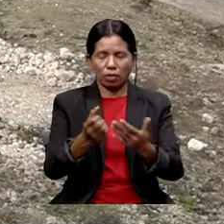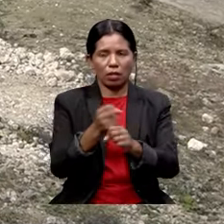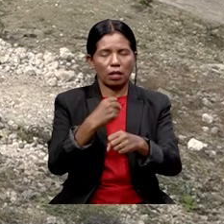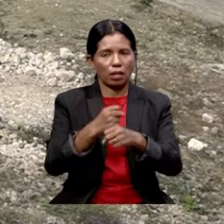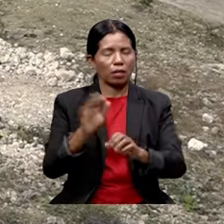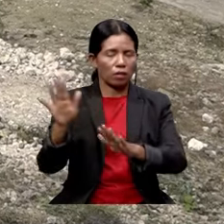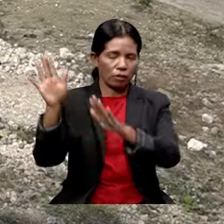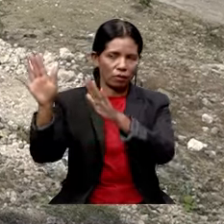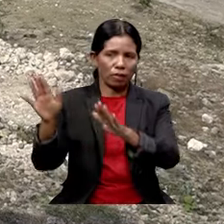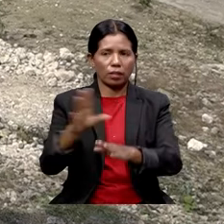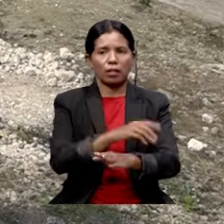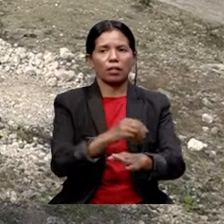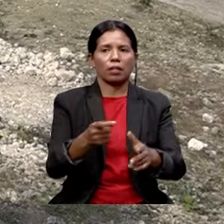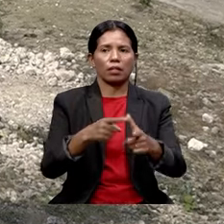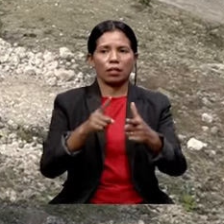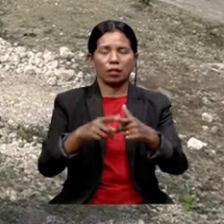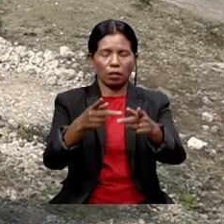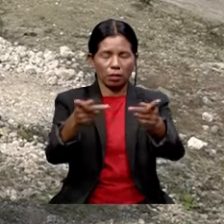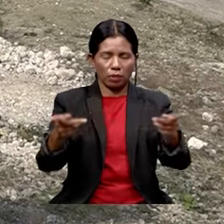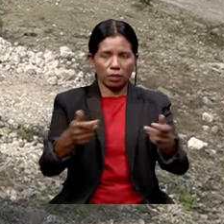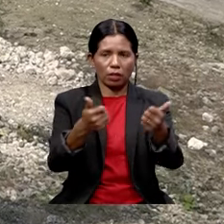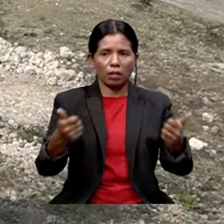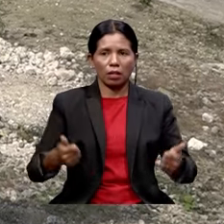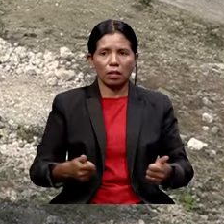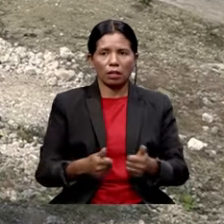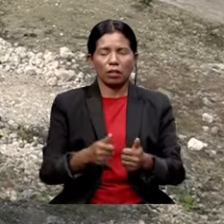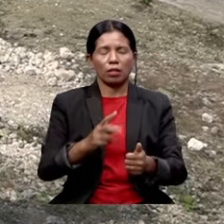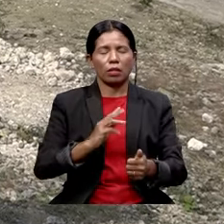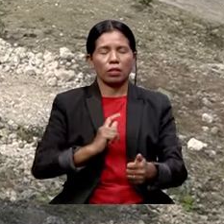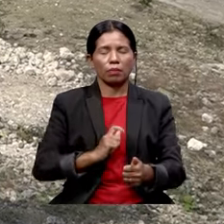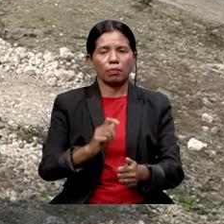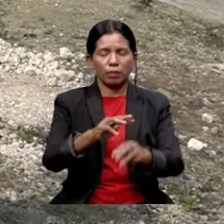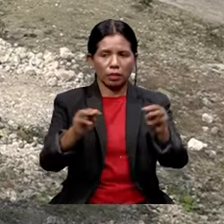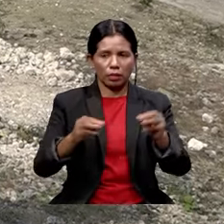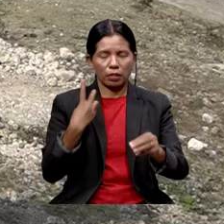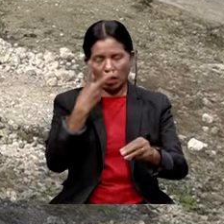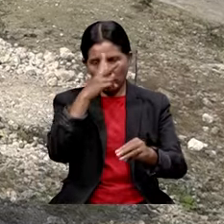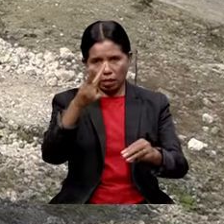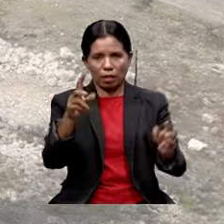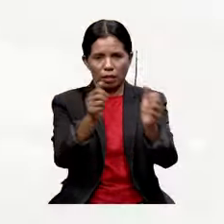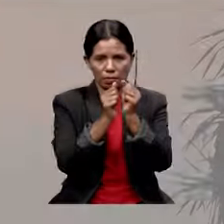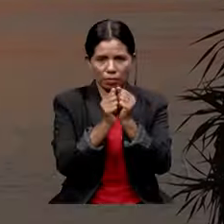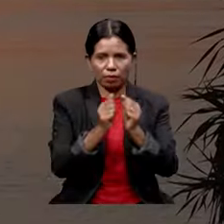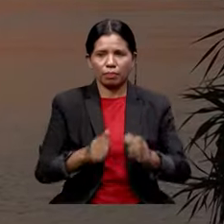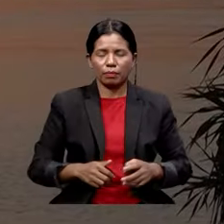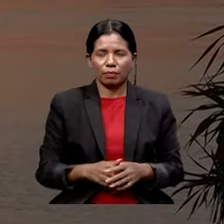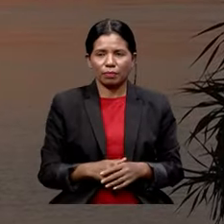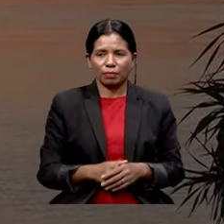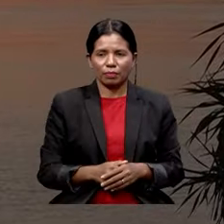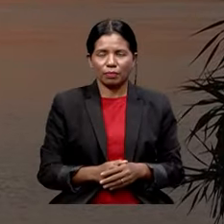rural, esencialmente iha posto administrativo tutuala, turmai kita ba acompanya hamotok.